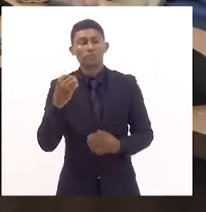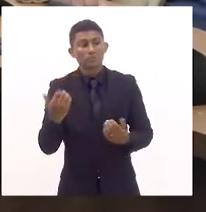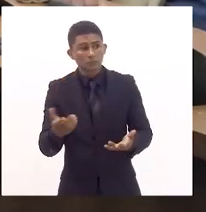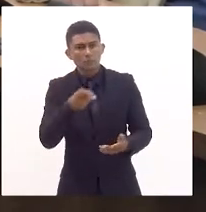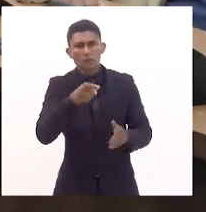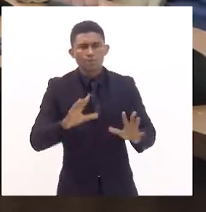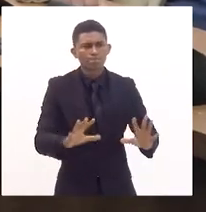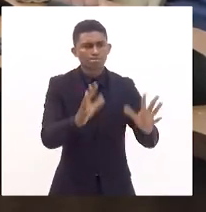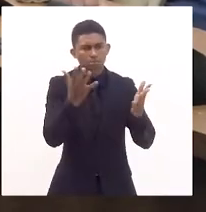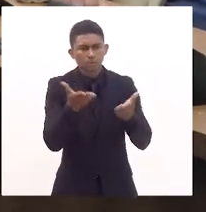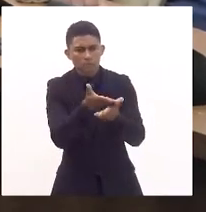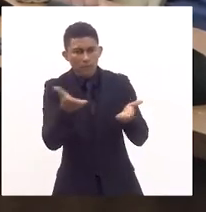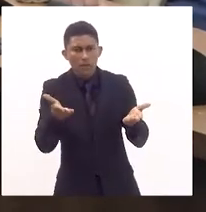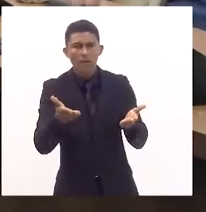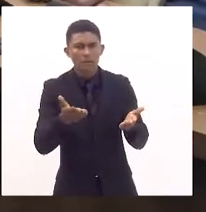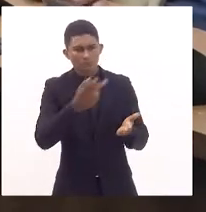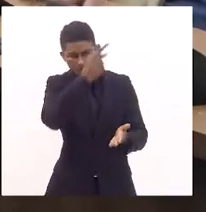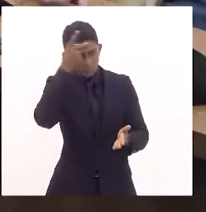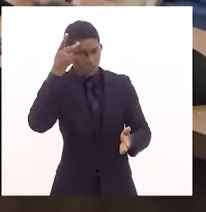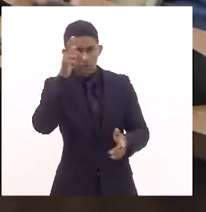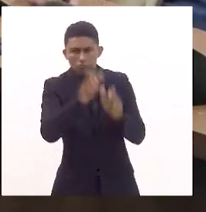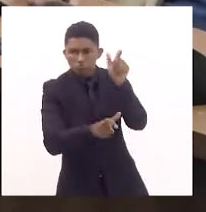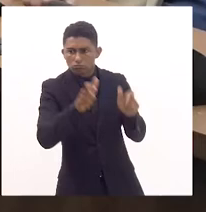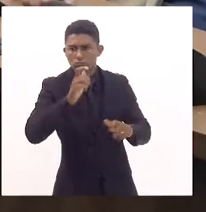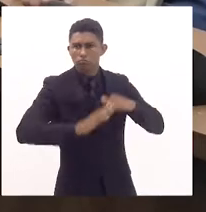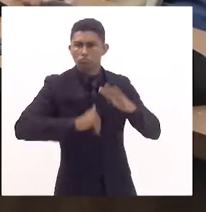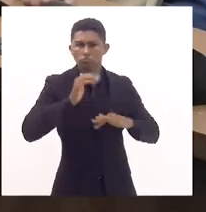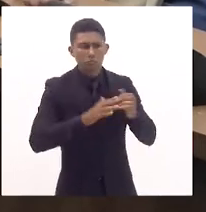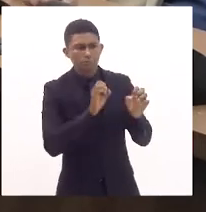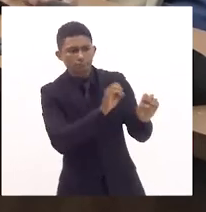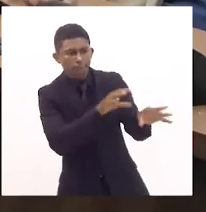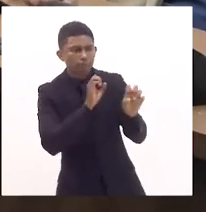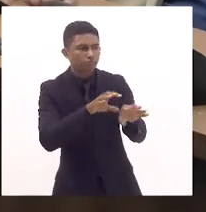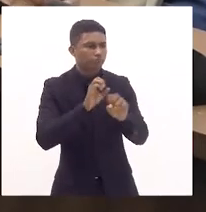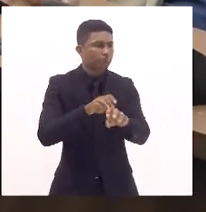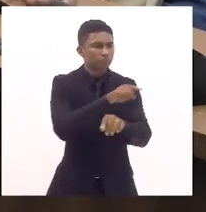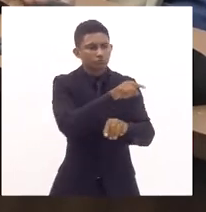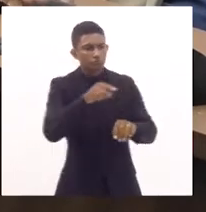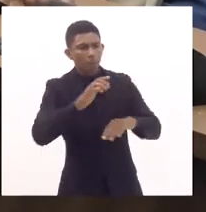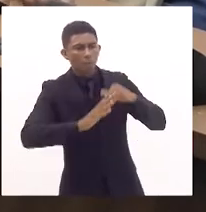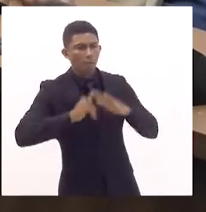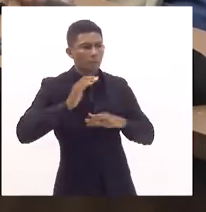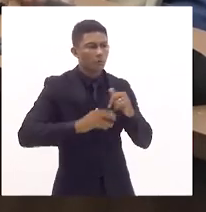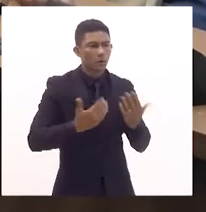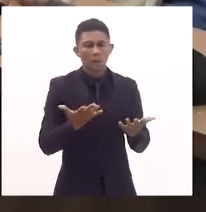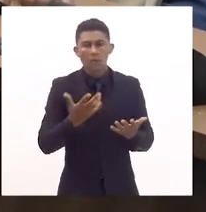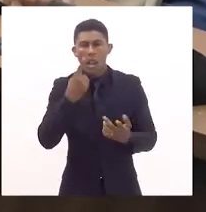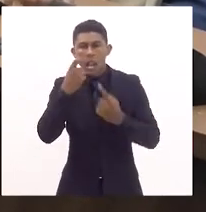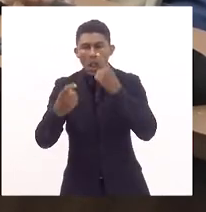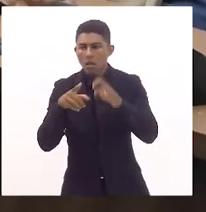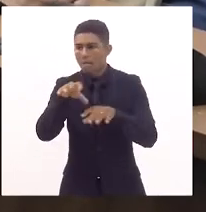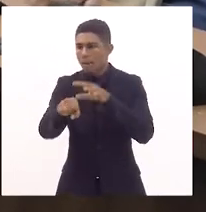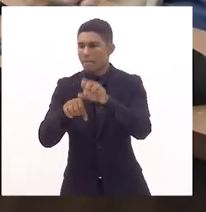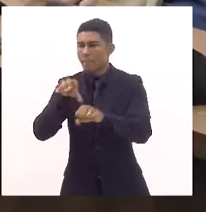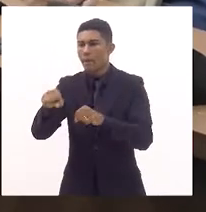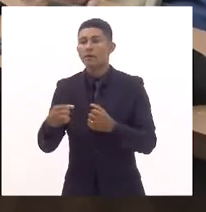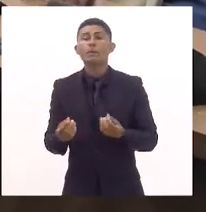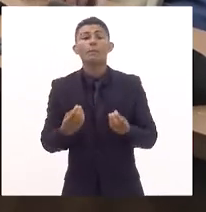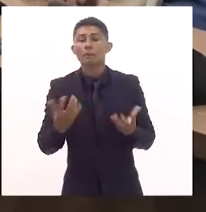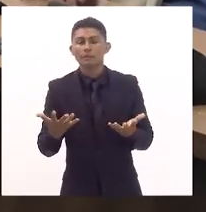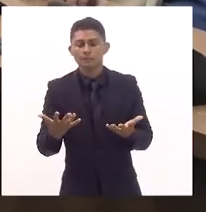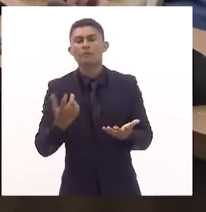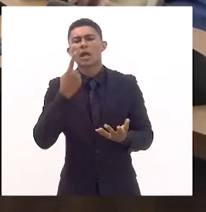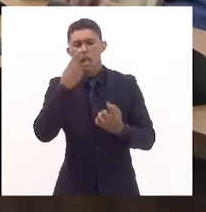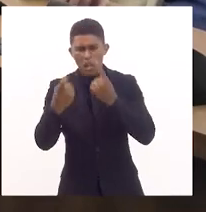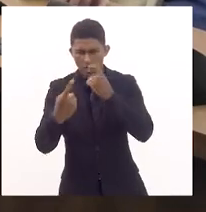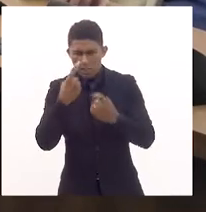formação de catadores e a educação dos catadores de lixo para que o lixo seja destinado da